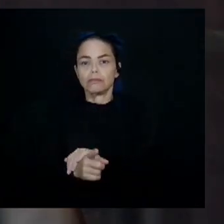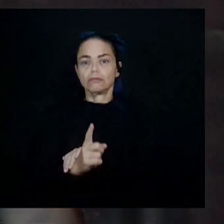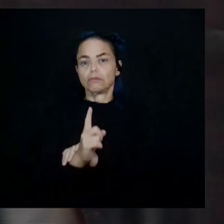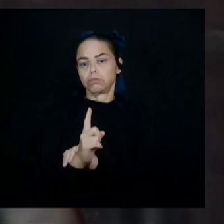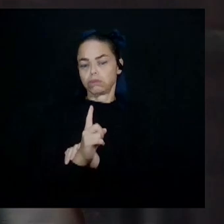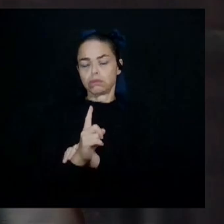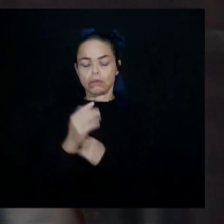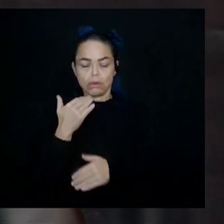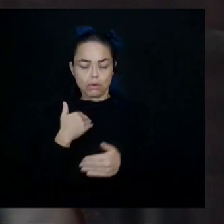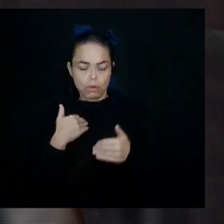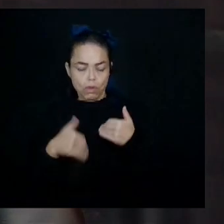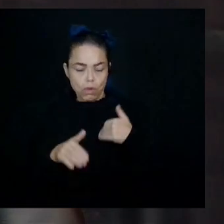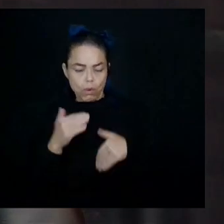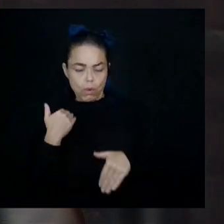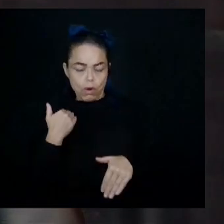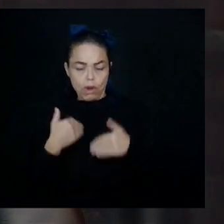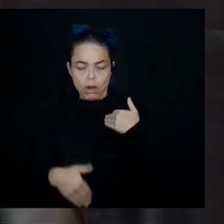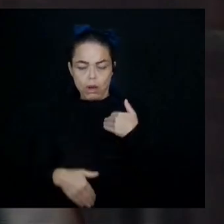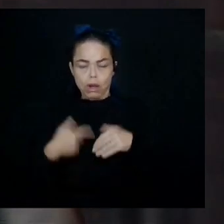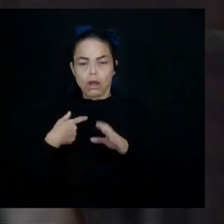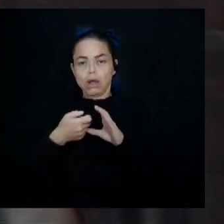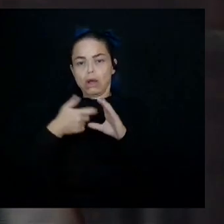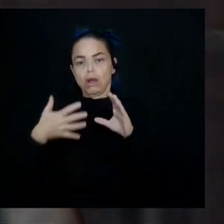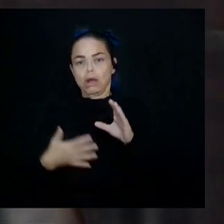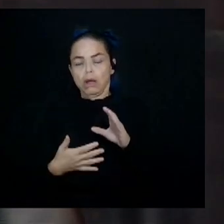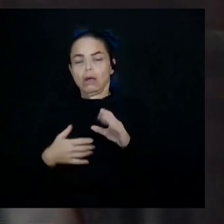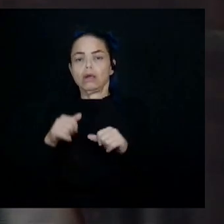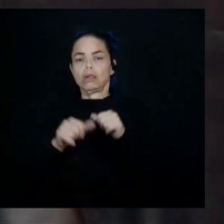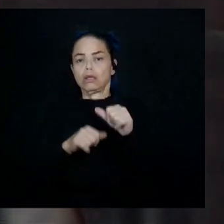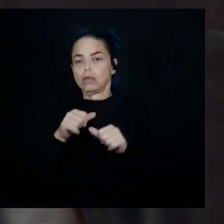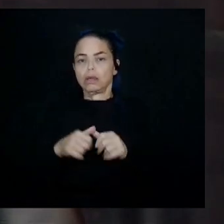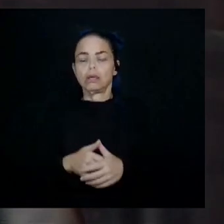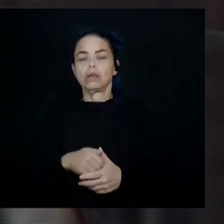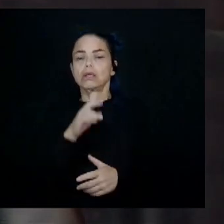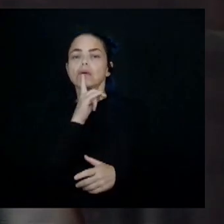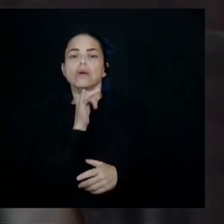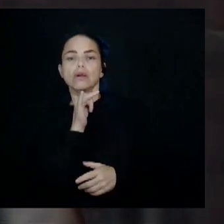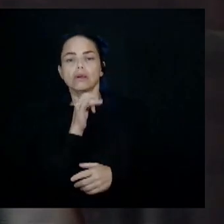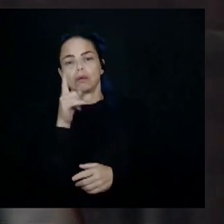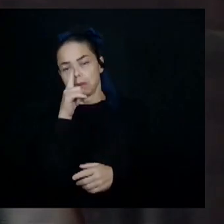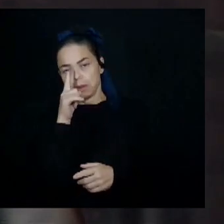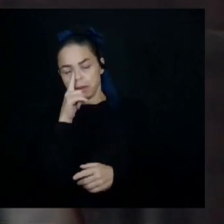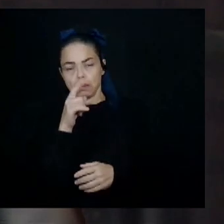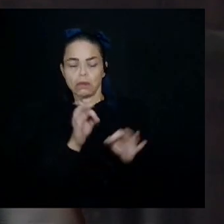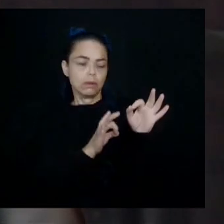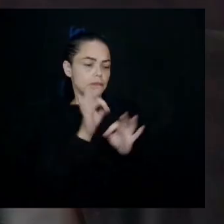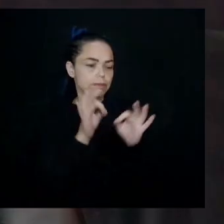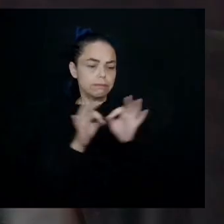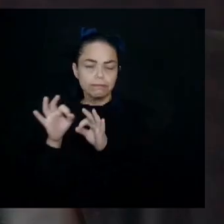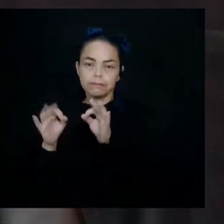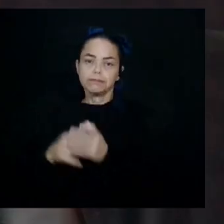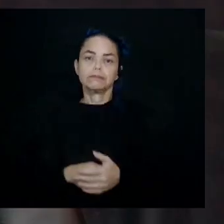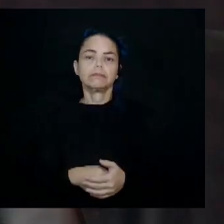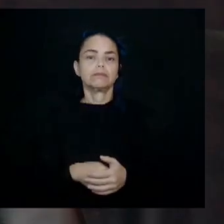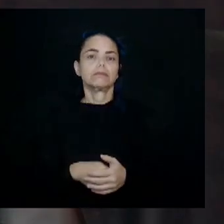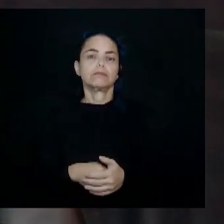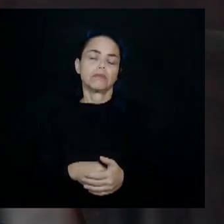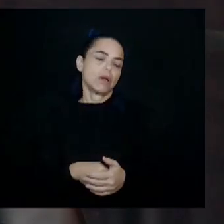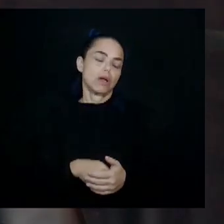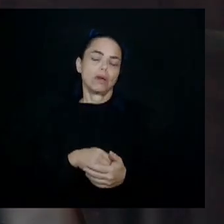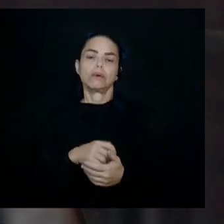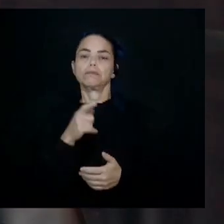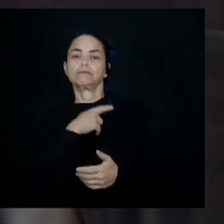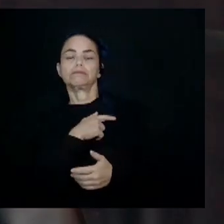novas características. Porém, os pais não estão preparados. Exato. Os pais, para eles, isso é um